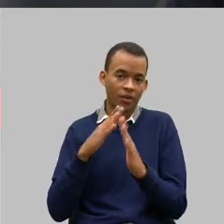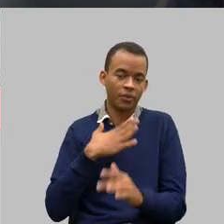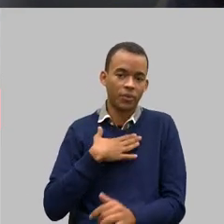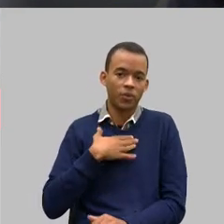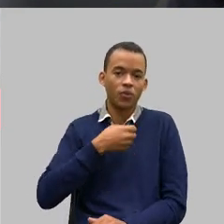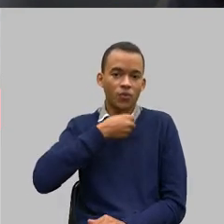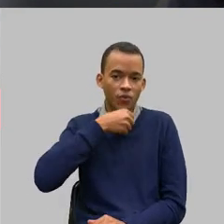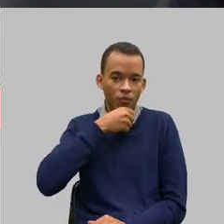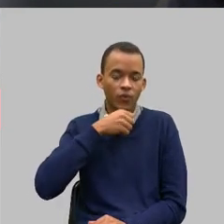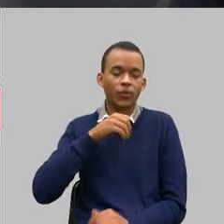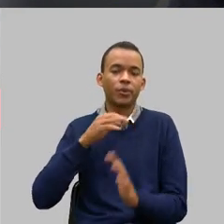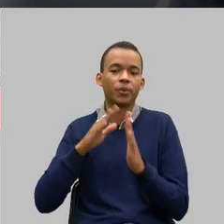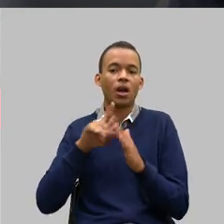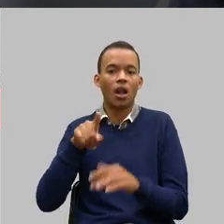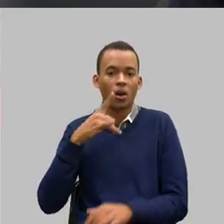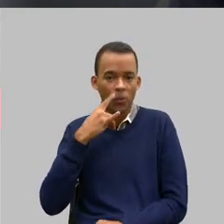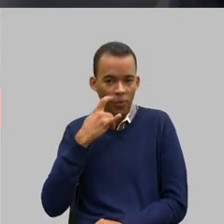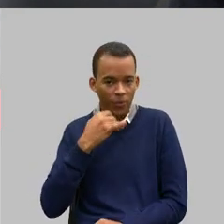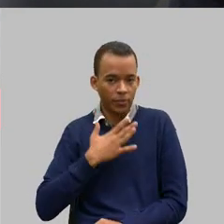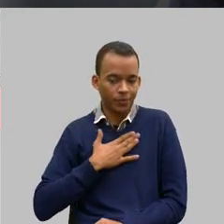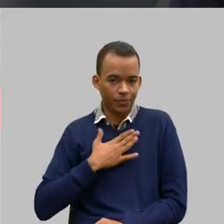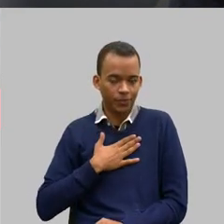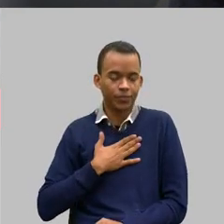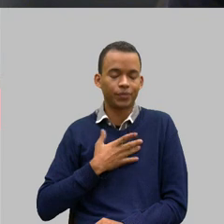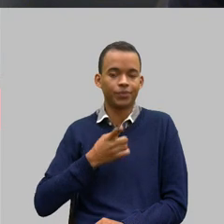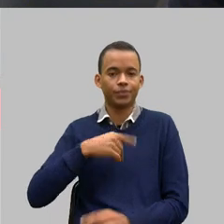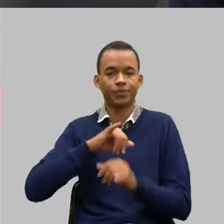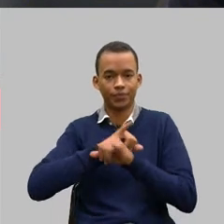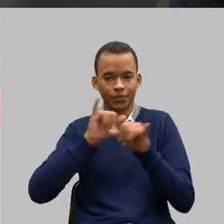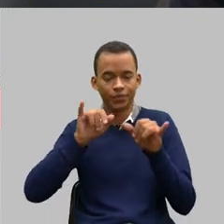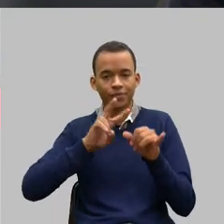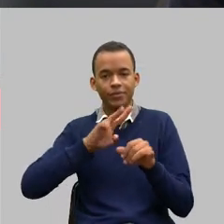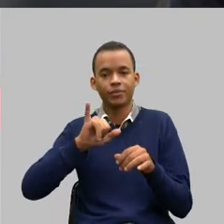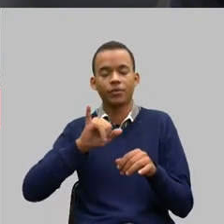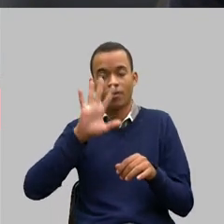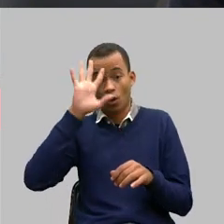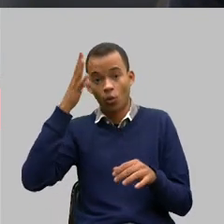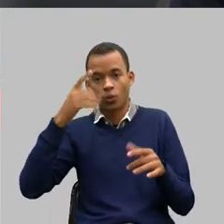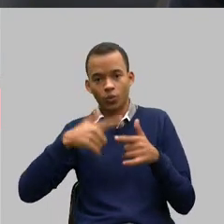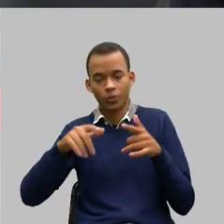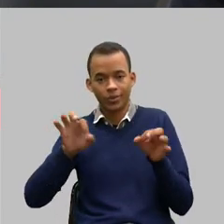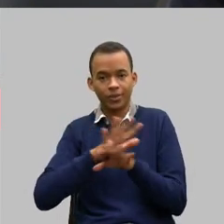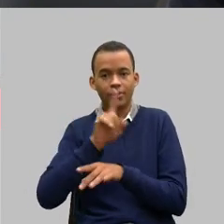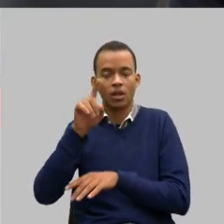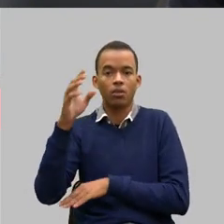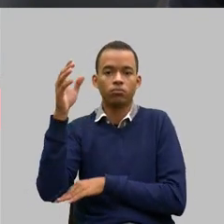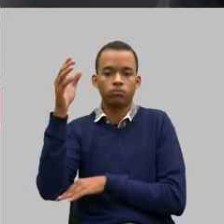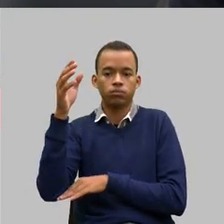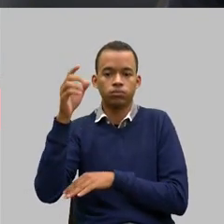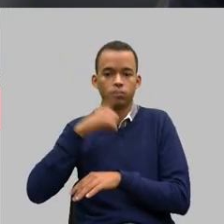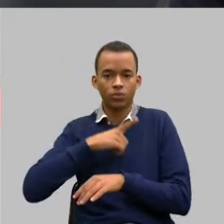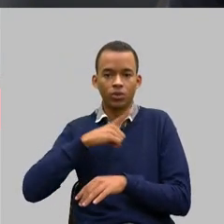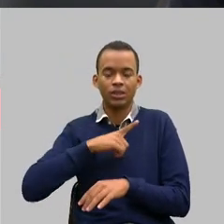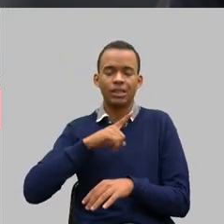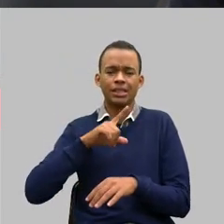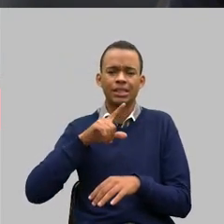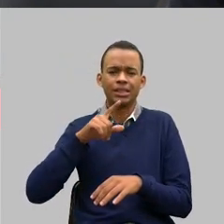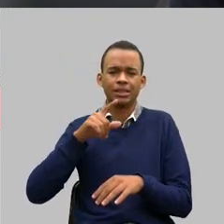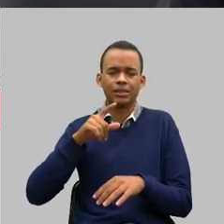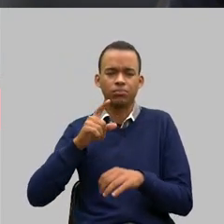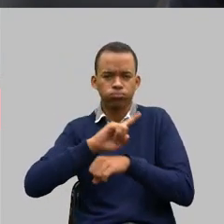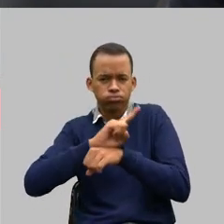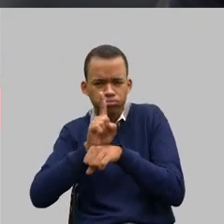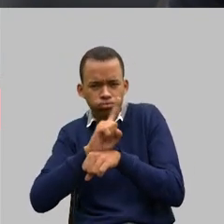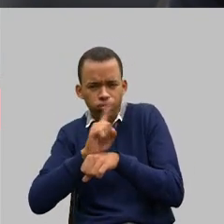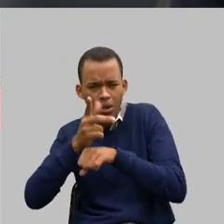pai eh dizendo que nós iríamos dar solução àquele radar que foi retirado pelo Dr no trevo de Santa